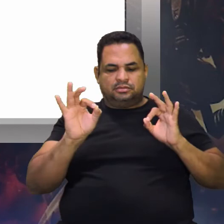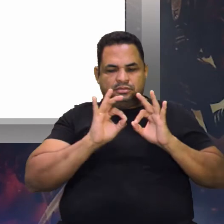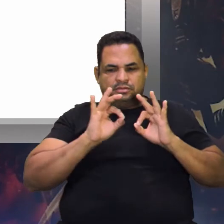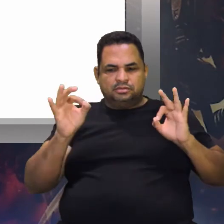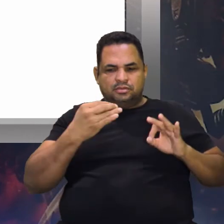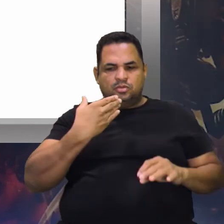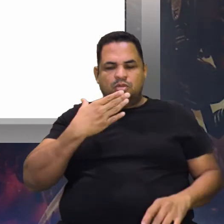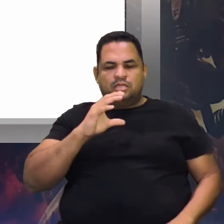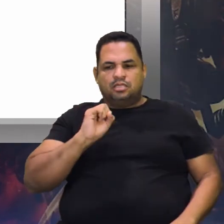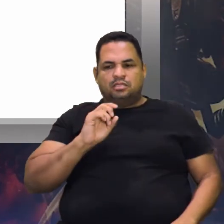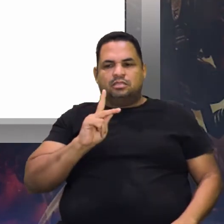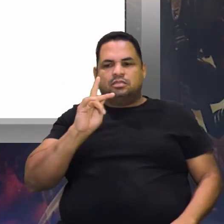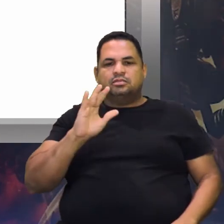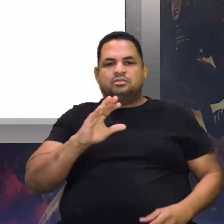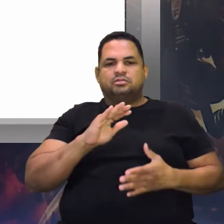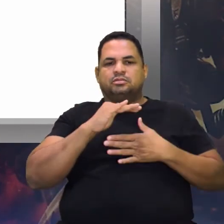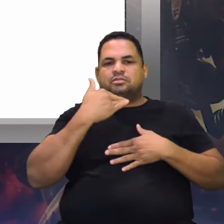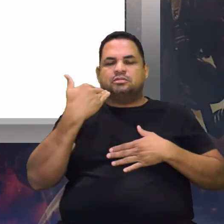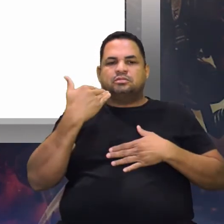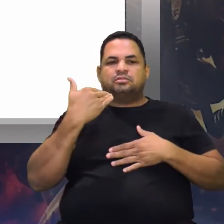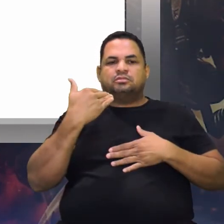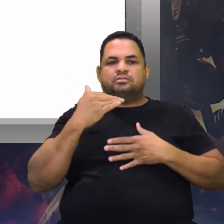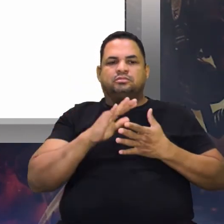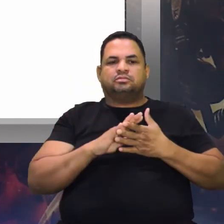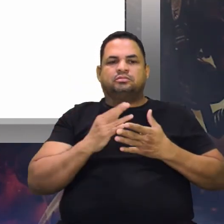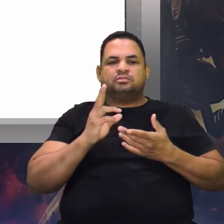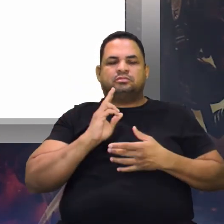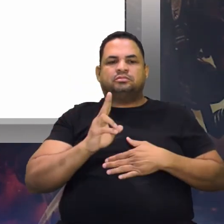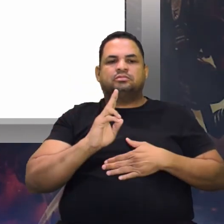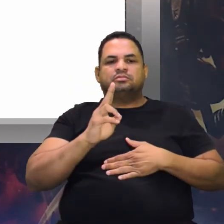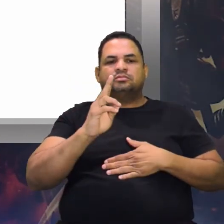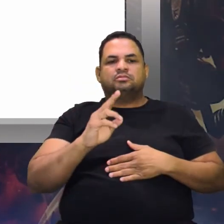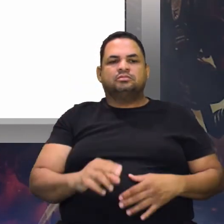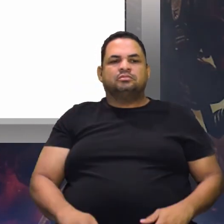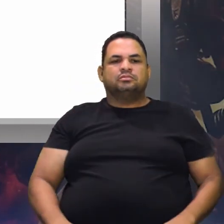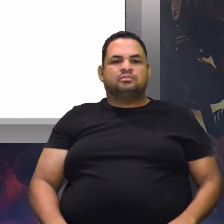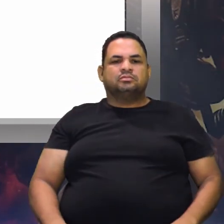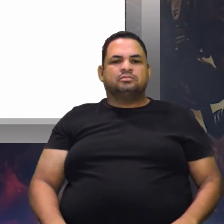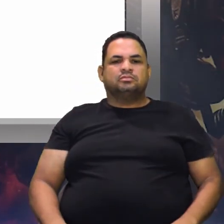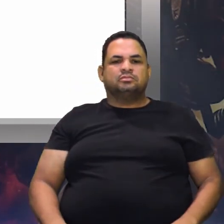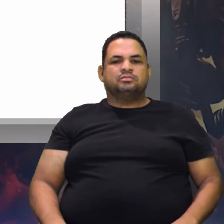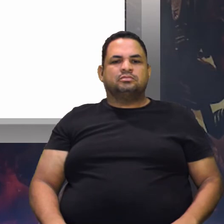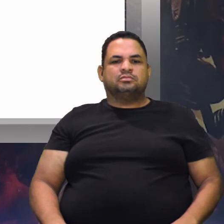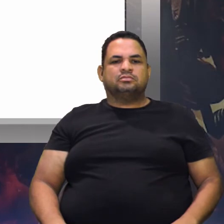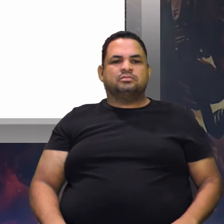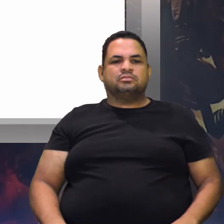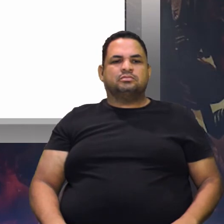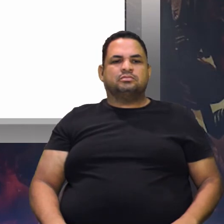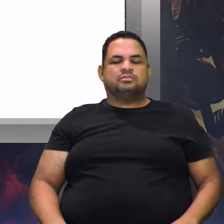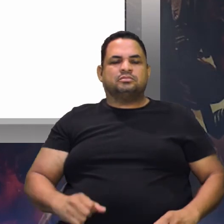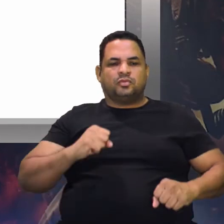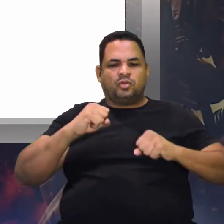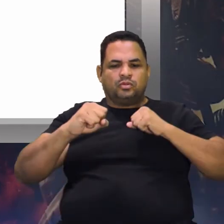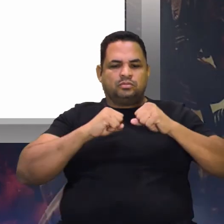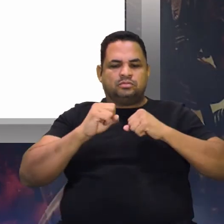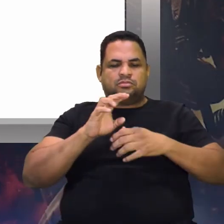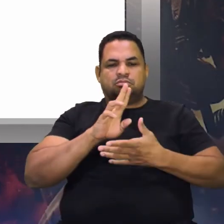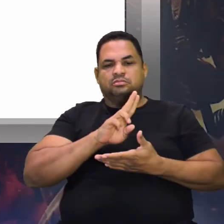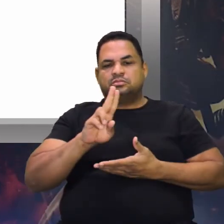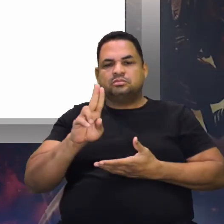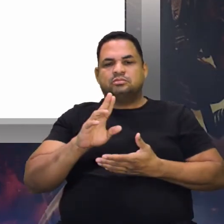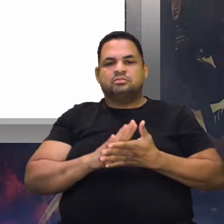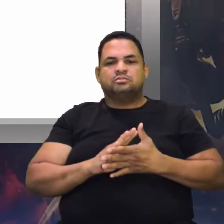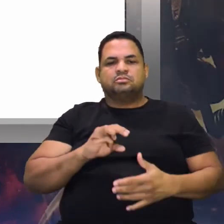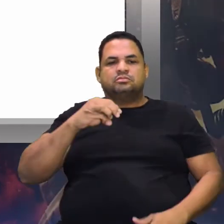quilômetros e a sua morte vai perpetuar uma corrida que nós conhecemos até hoje